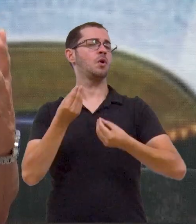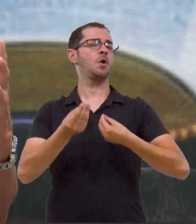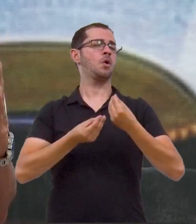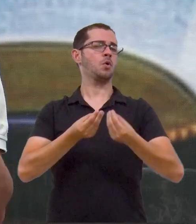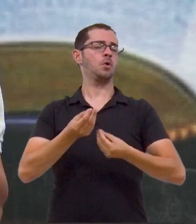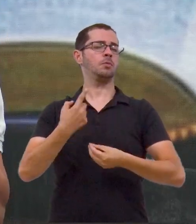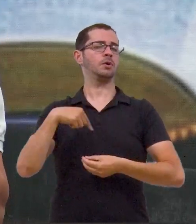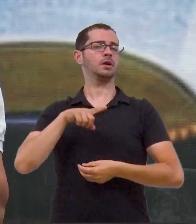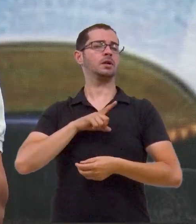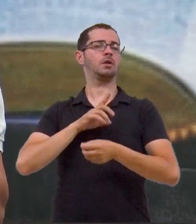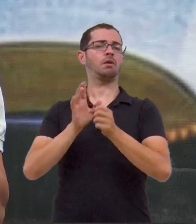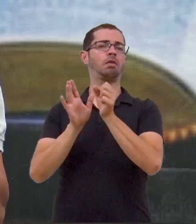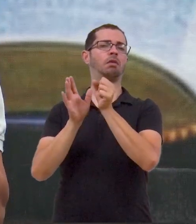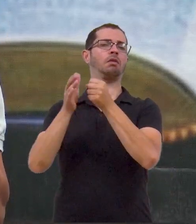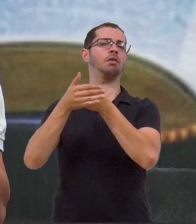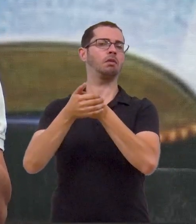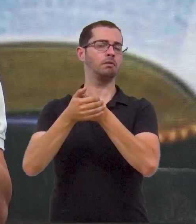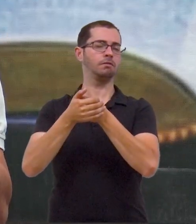escaparemos nós?